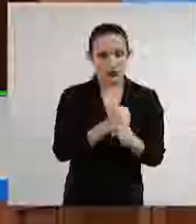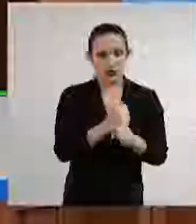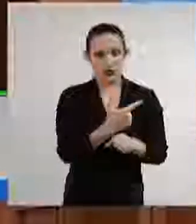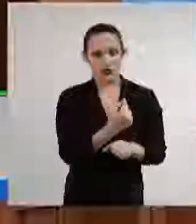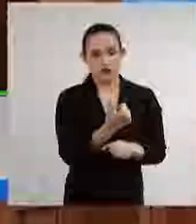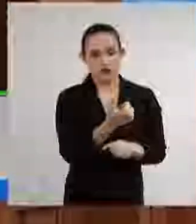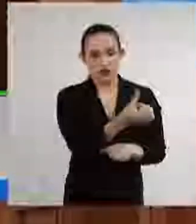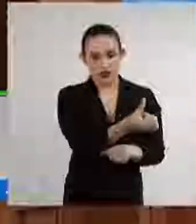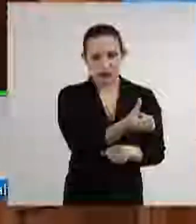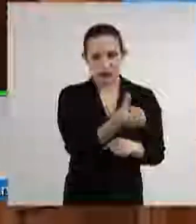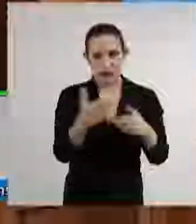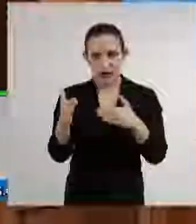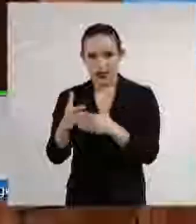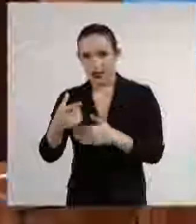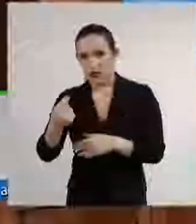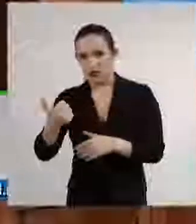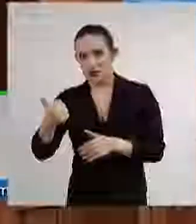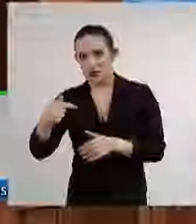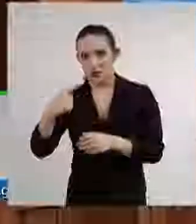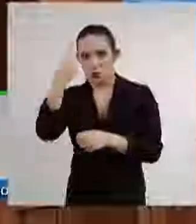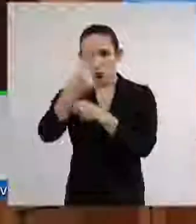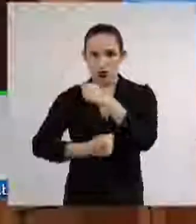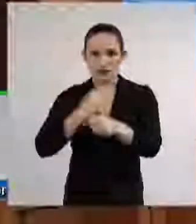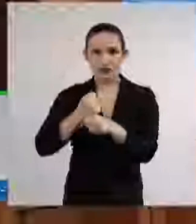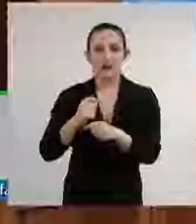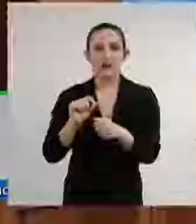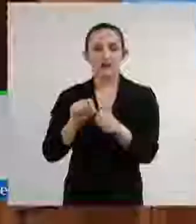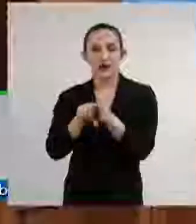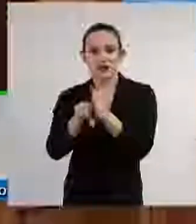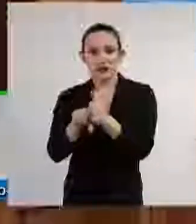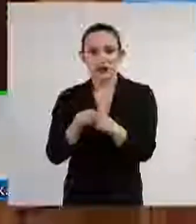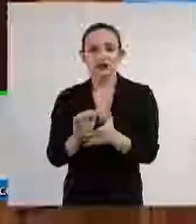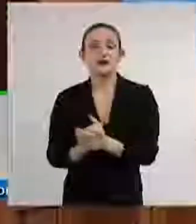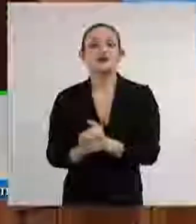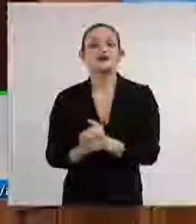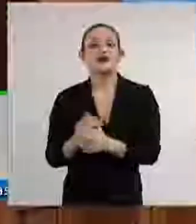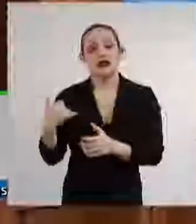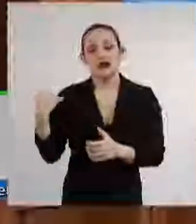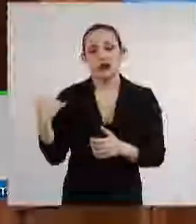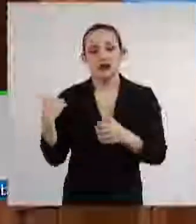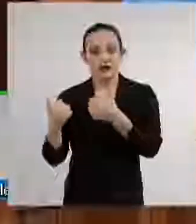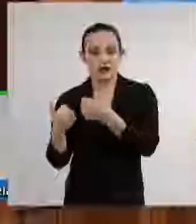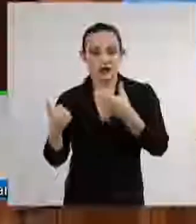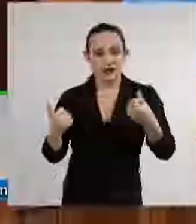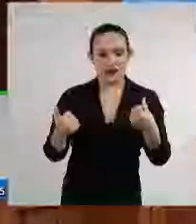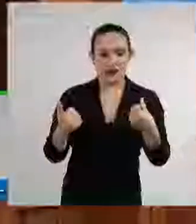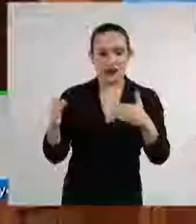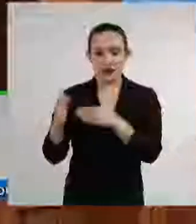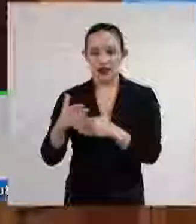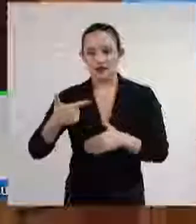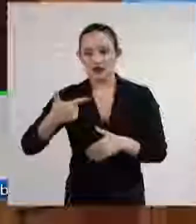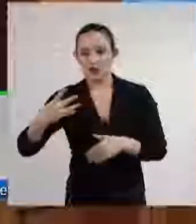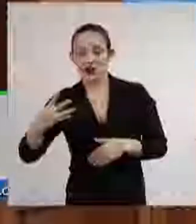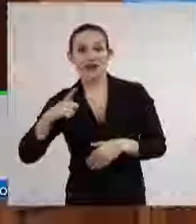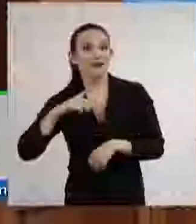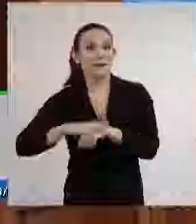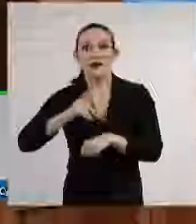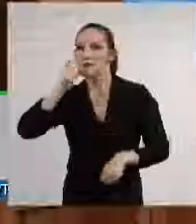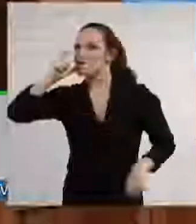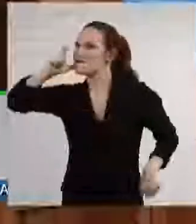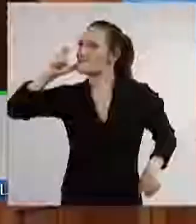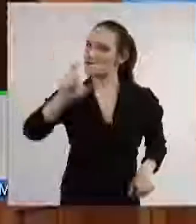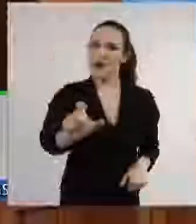de 2017, apontou que as mulheres jovens de 16 a 24 anos foram as maiores vítimas de agressões